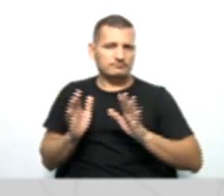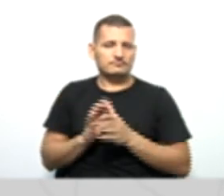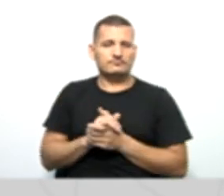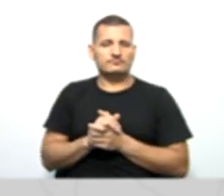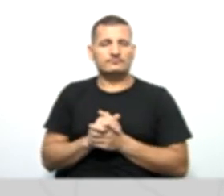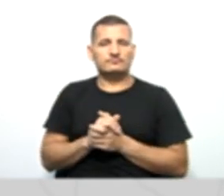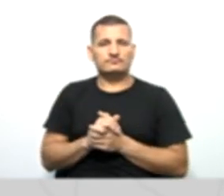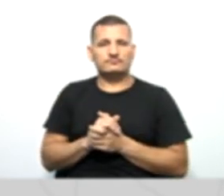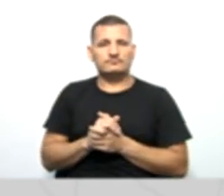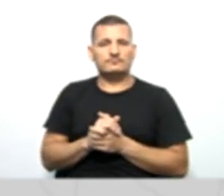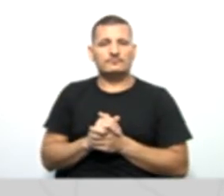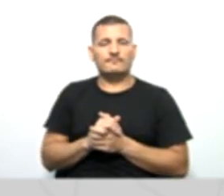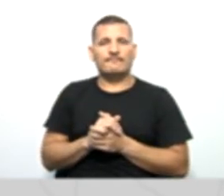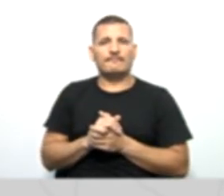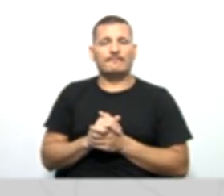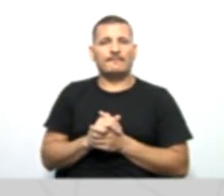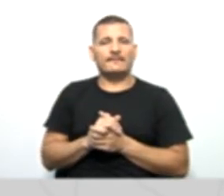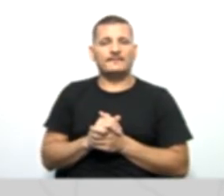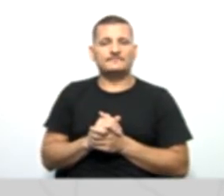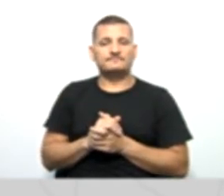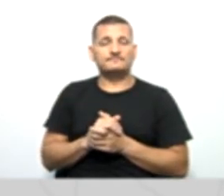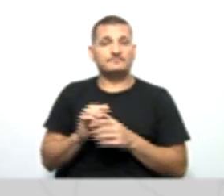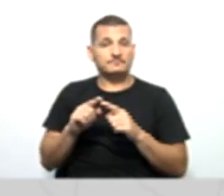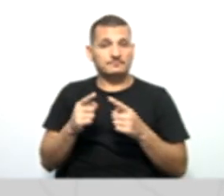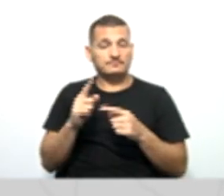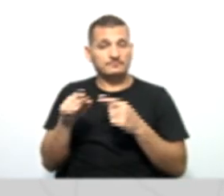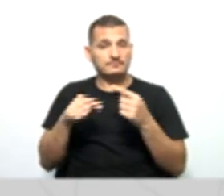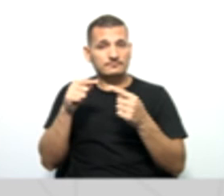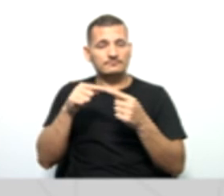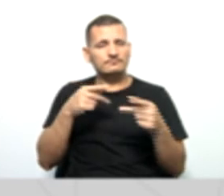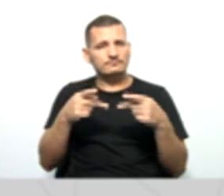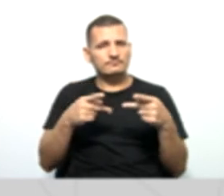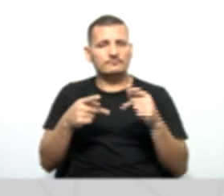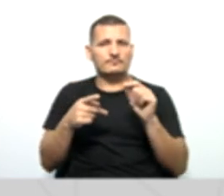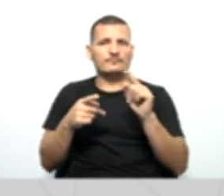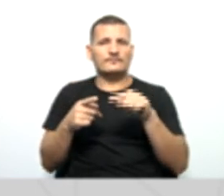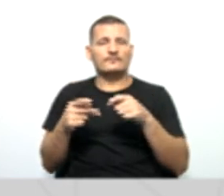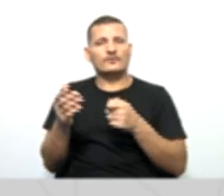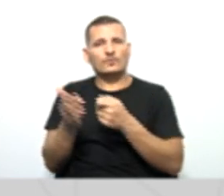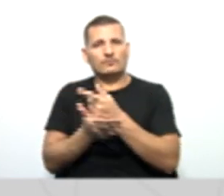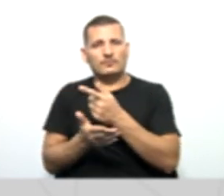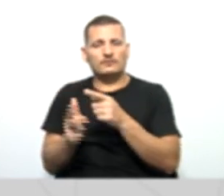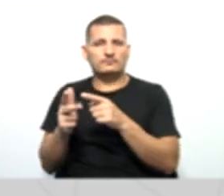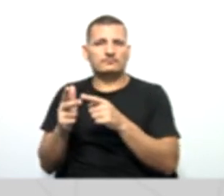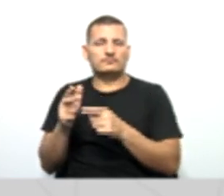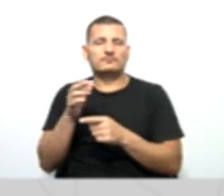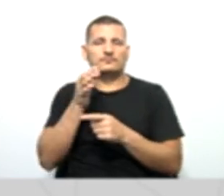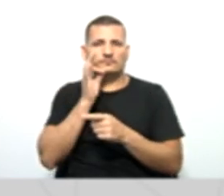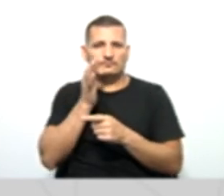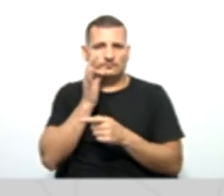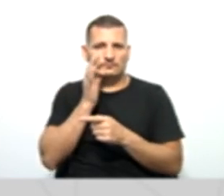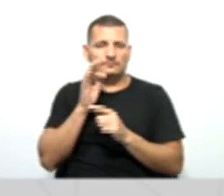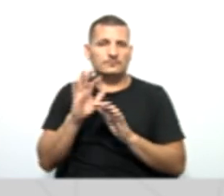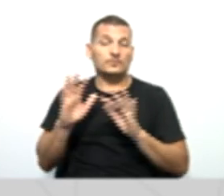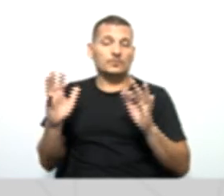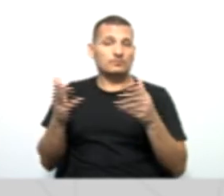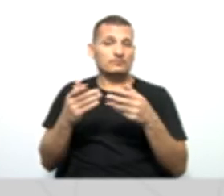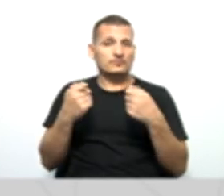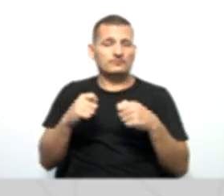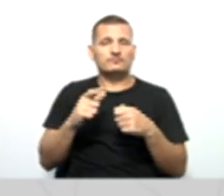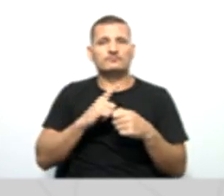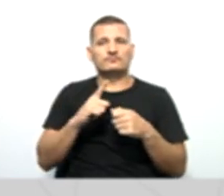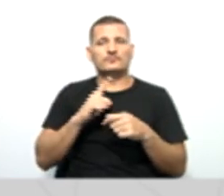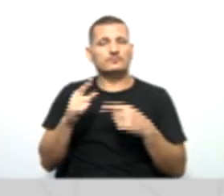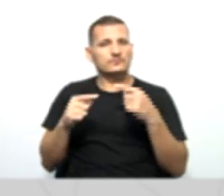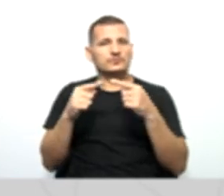produtor, que faz parte da nossa cooperativa. Mas o objetivo do projeto é a compra e aquisição do café. Então, todo mundo tem que ter esse